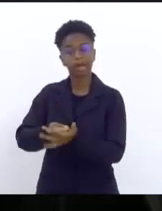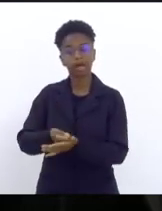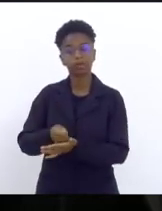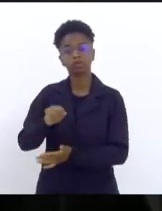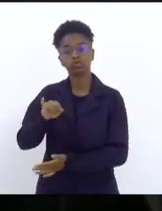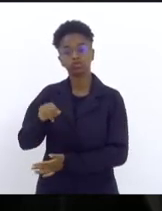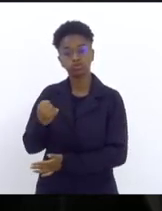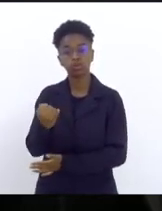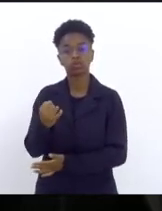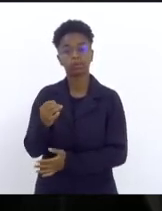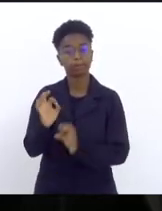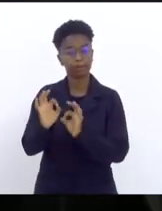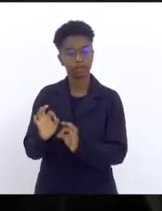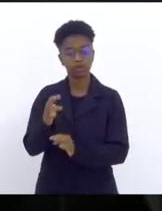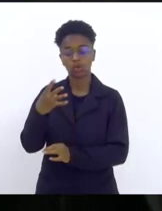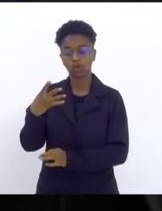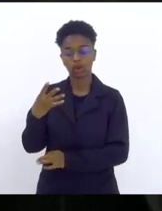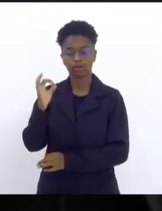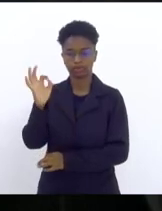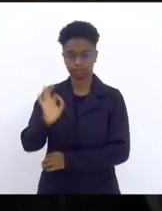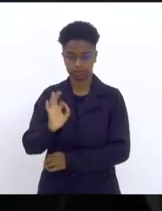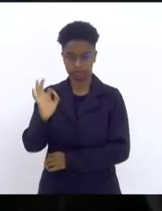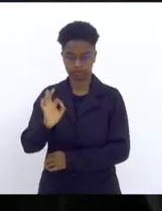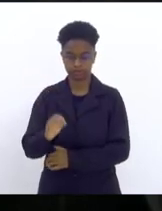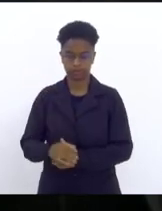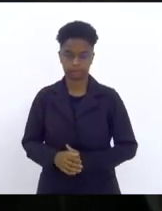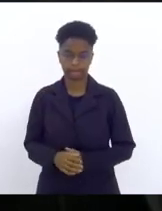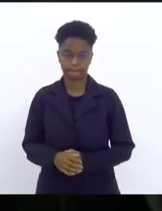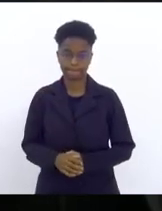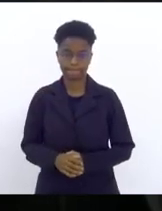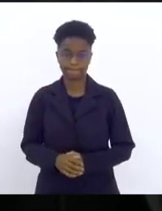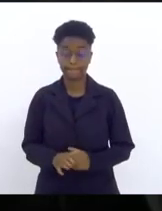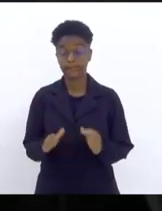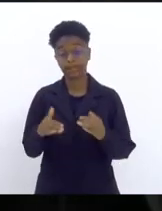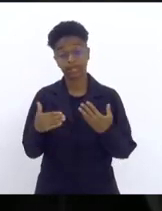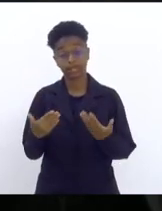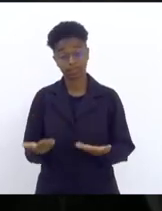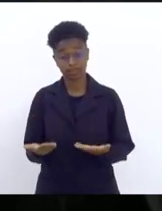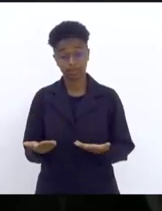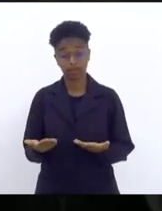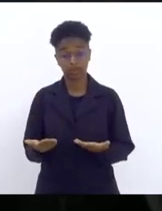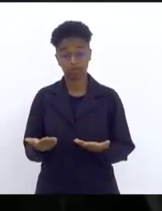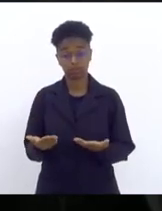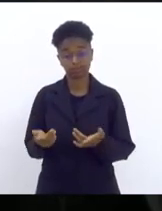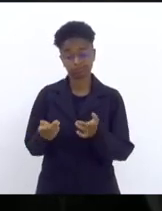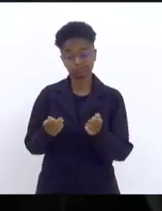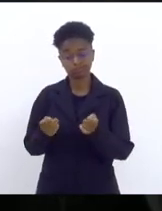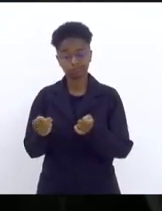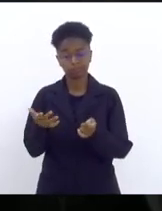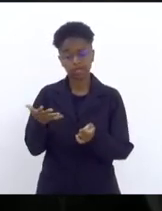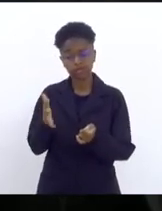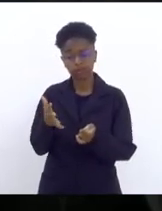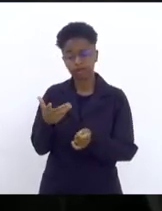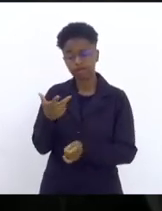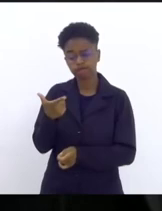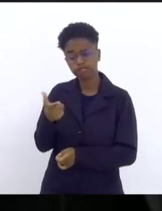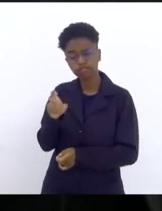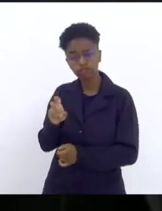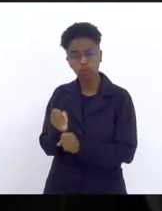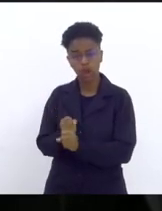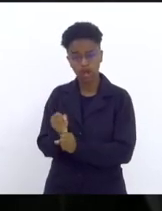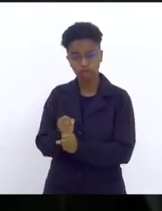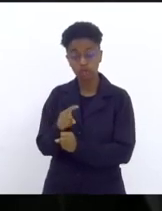real quatro pontos percentuais então na média dos 25 anos estamos